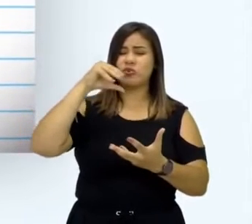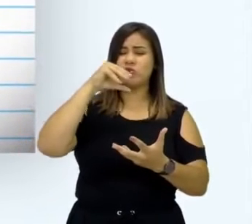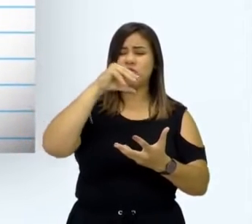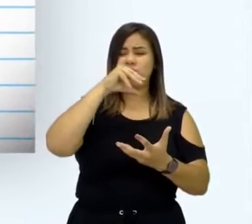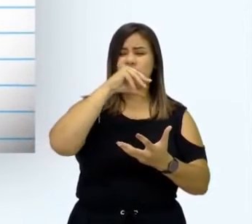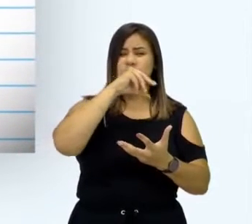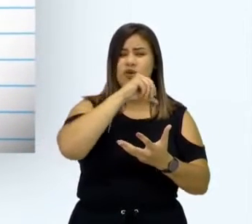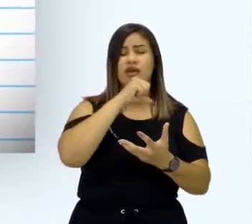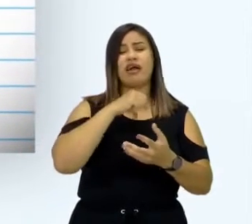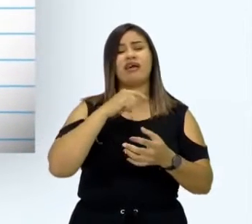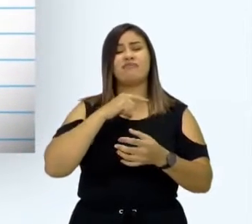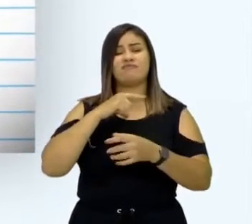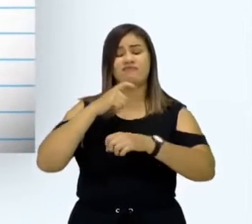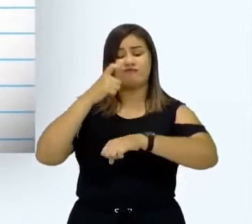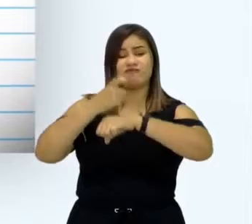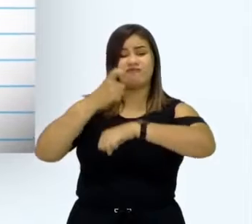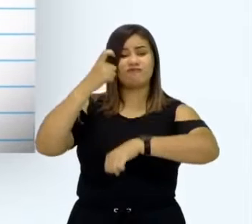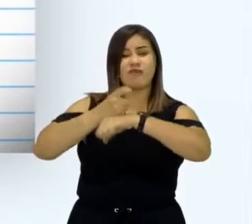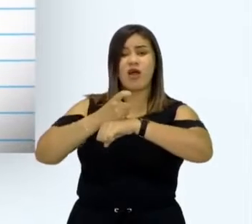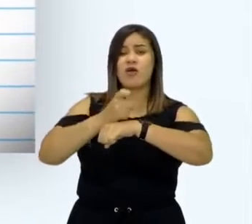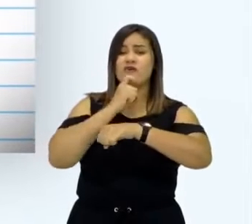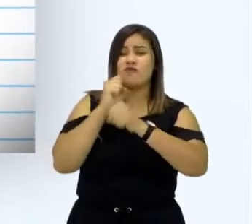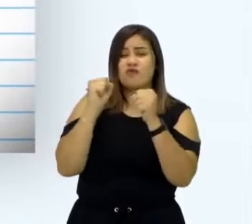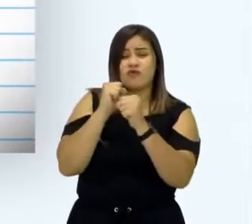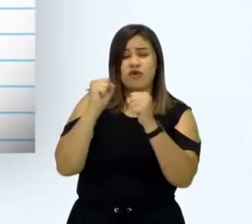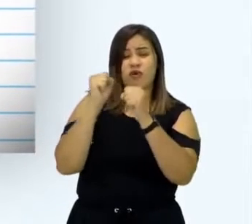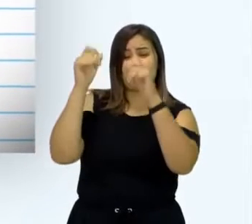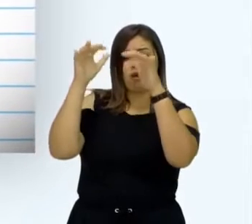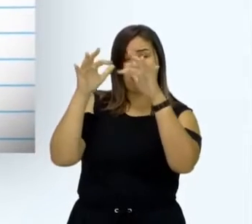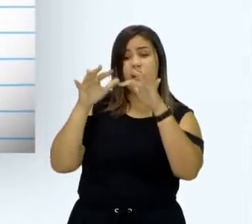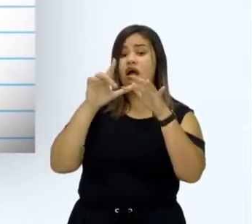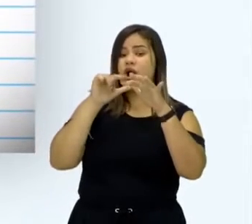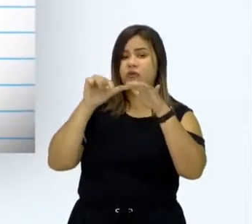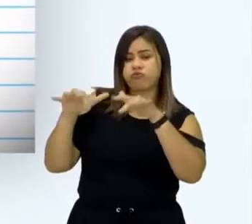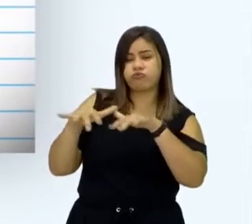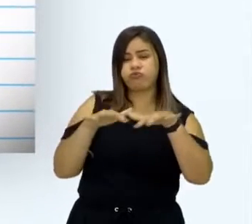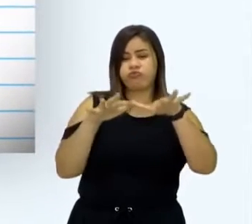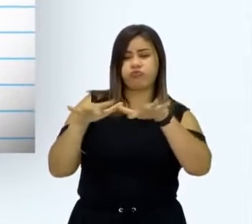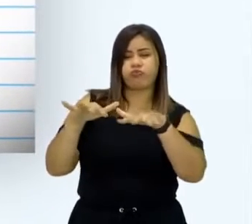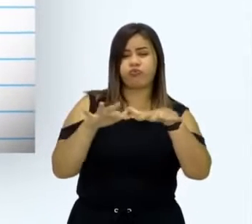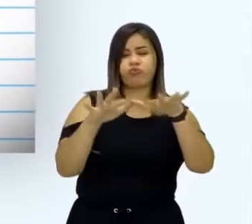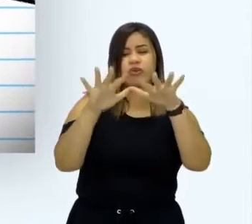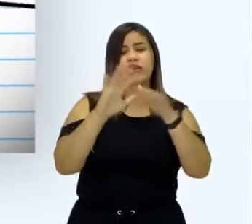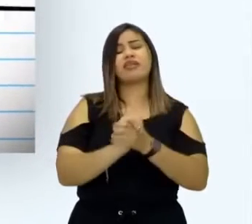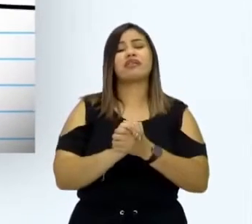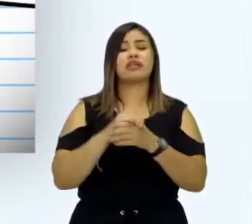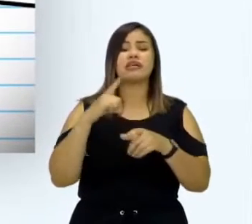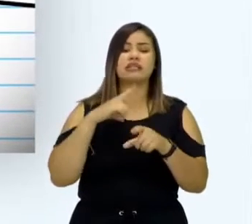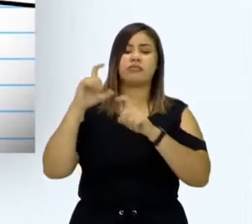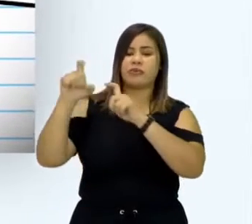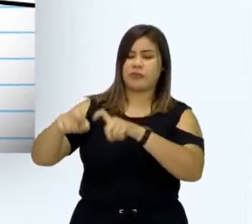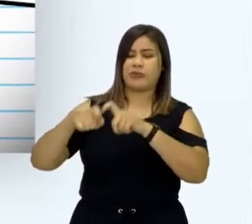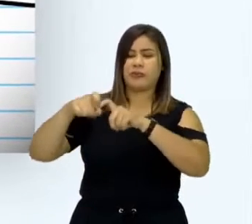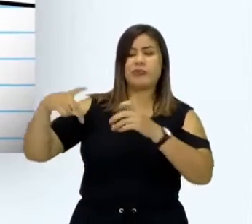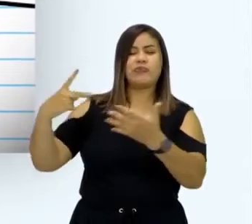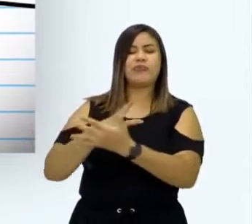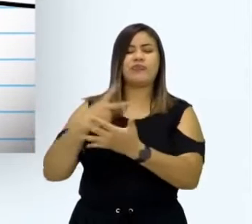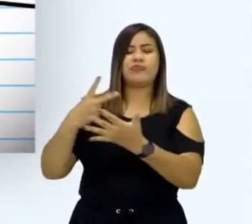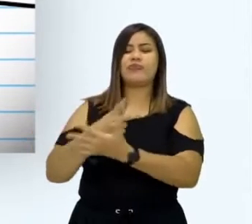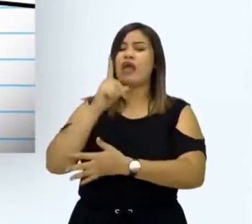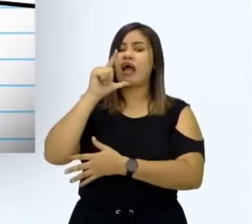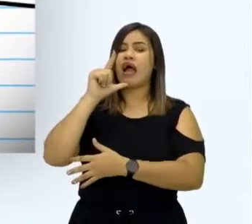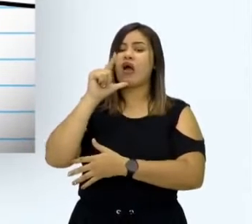provocar o derretimento de geleiras e o aumento do nível do mar. Já o uso de técnicas agrícolas inadequadas, além de poluir a água reduzindo